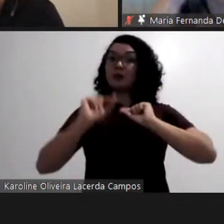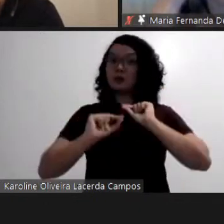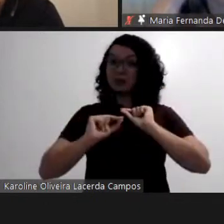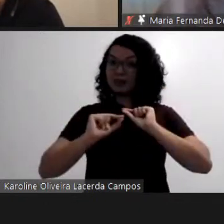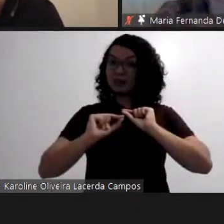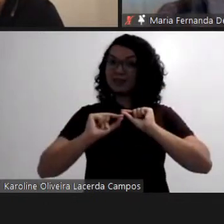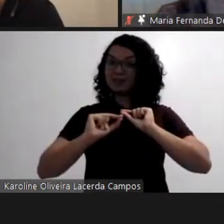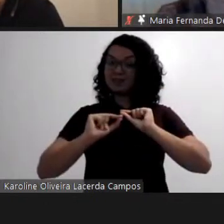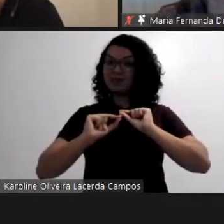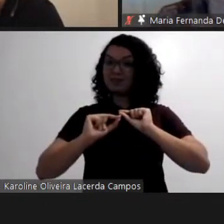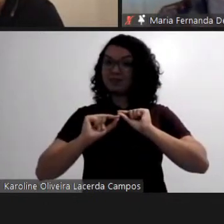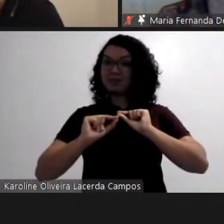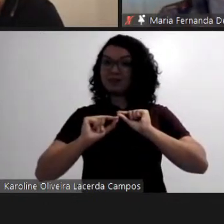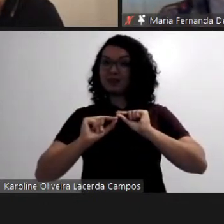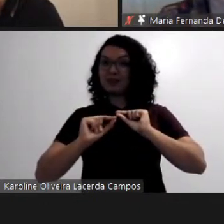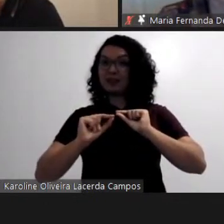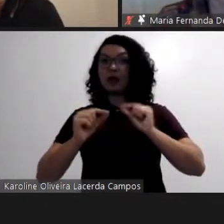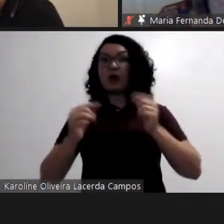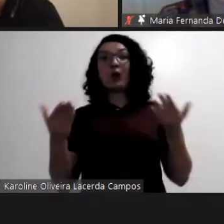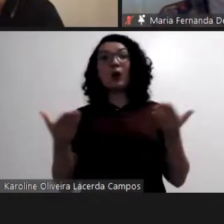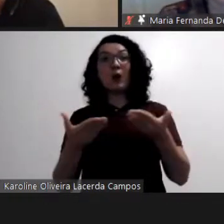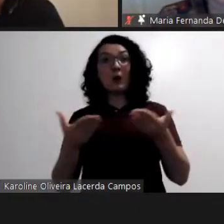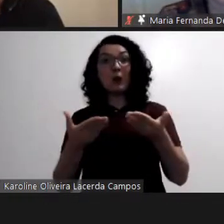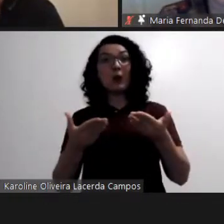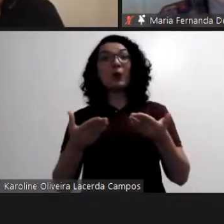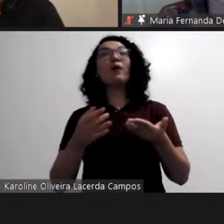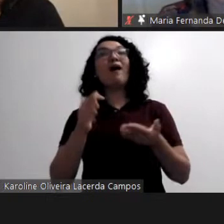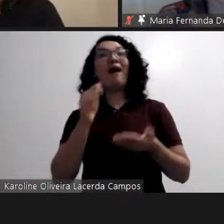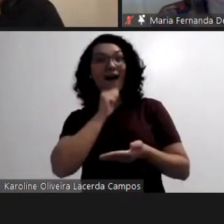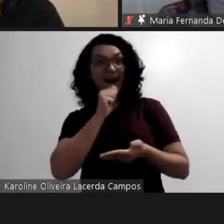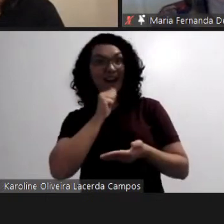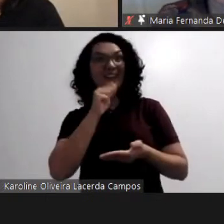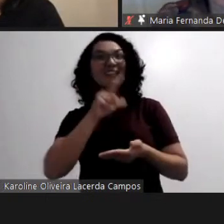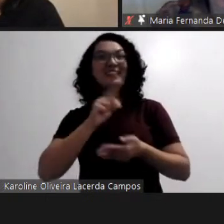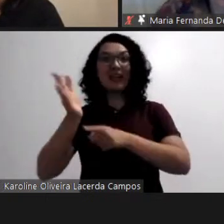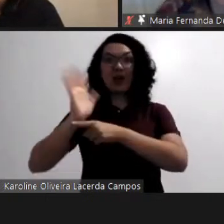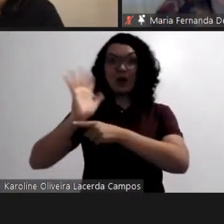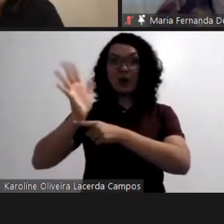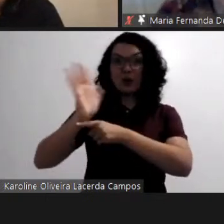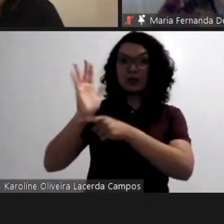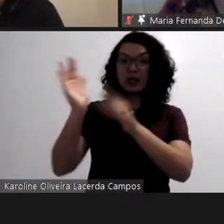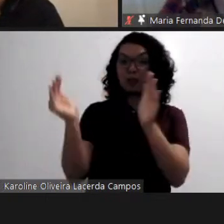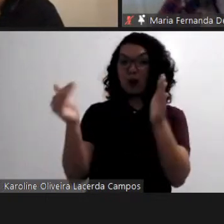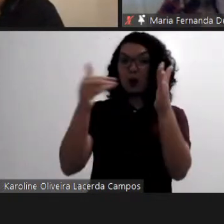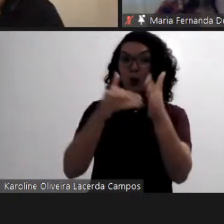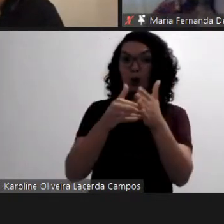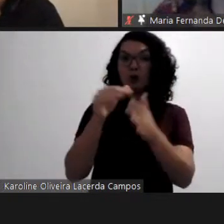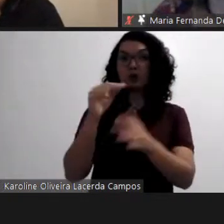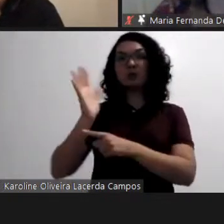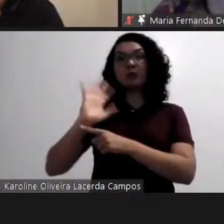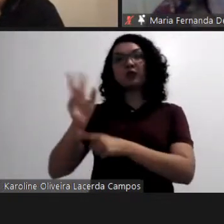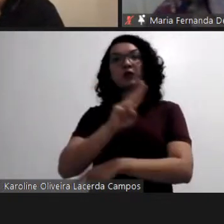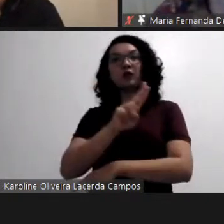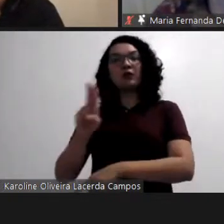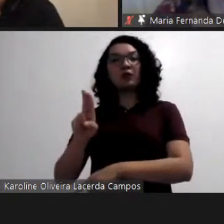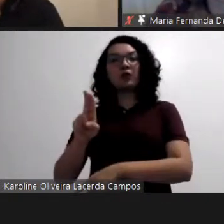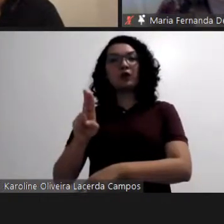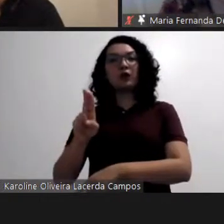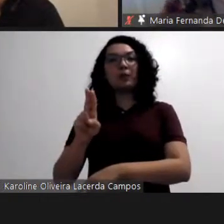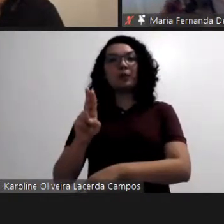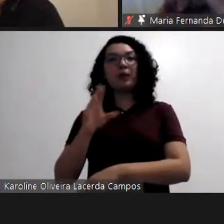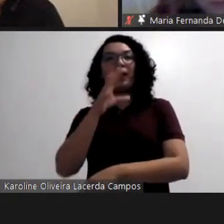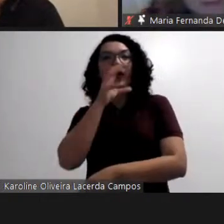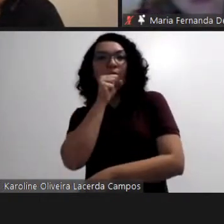temos agora o último cinema urbano do Enanparq, com os filmes Fim de Semana, de Emília Maricato e